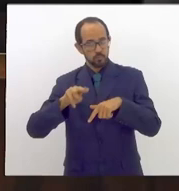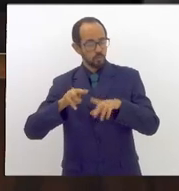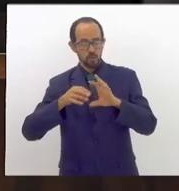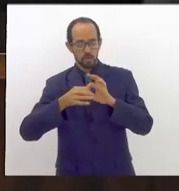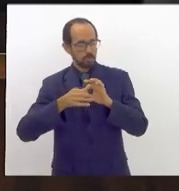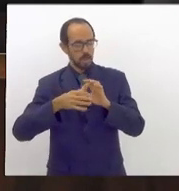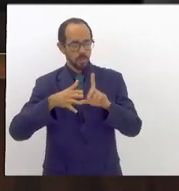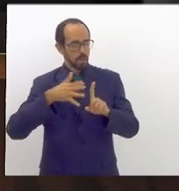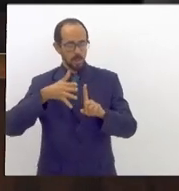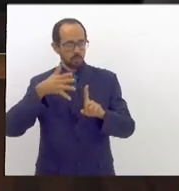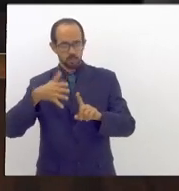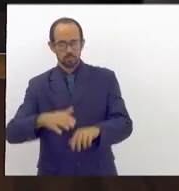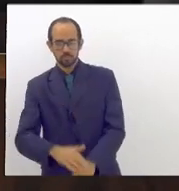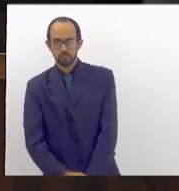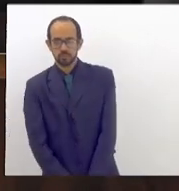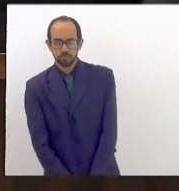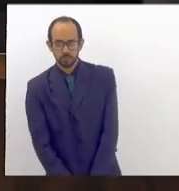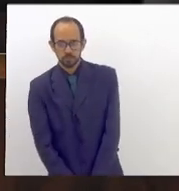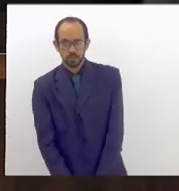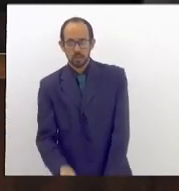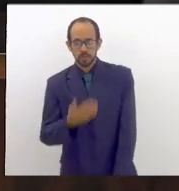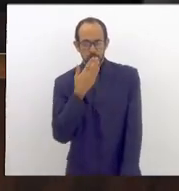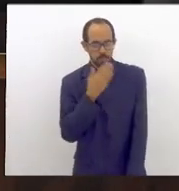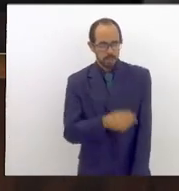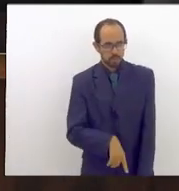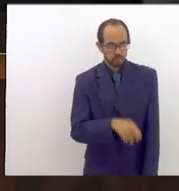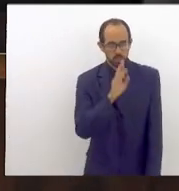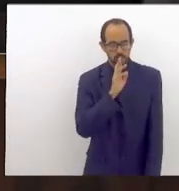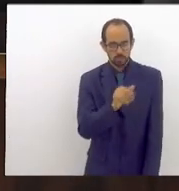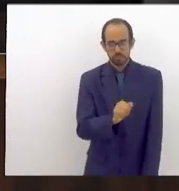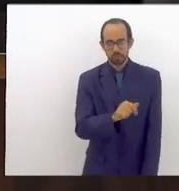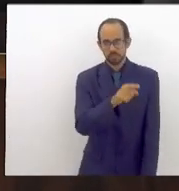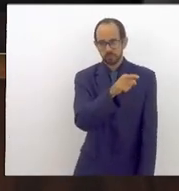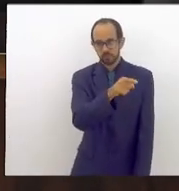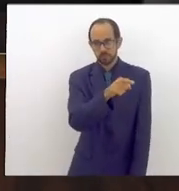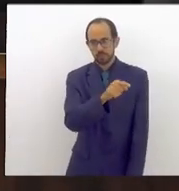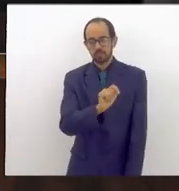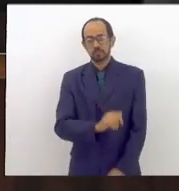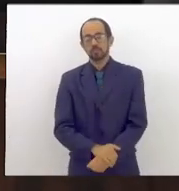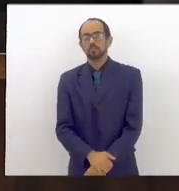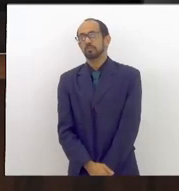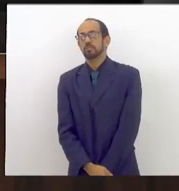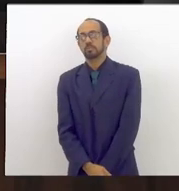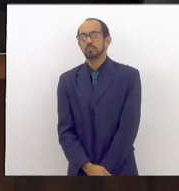Obrigado chama chama vossa excelência de novo ao plena o microfone de apart